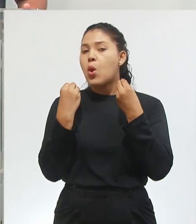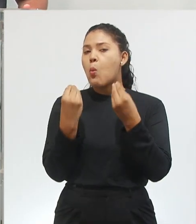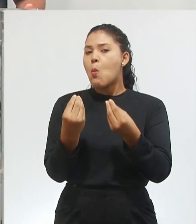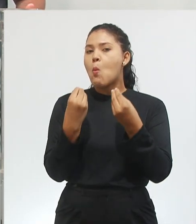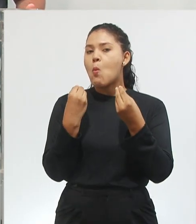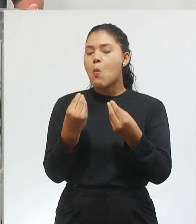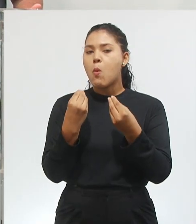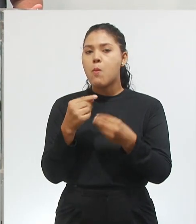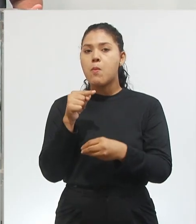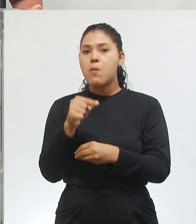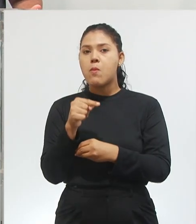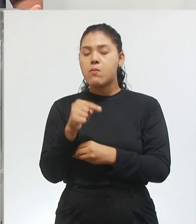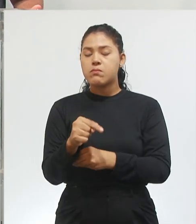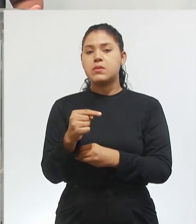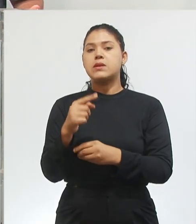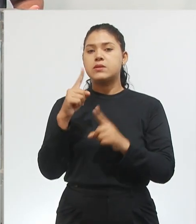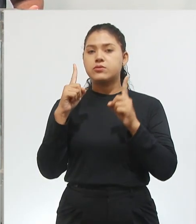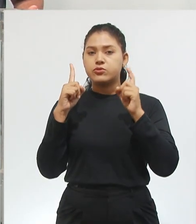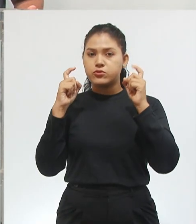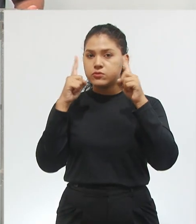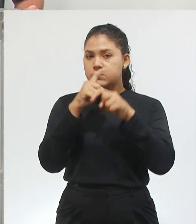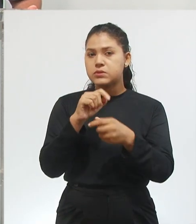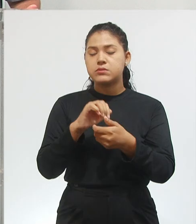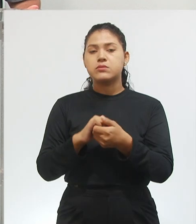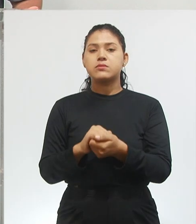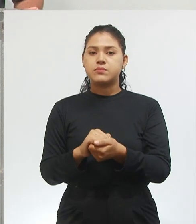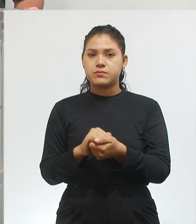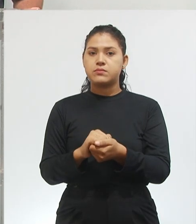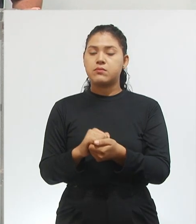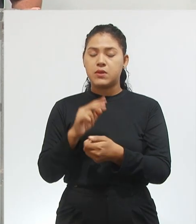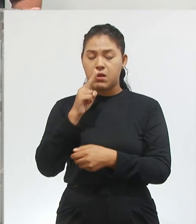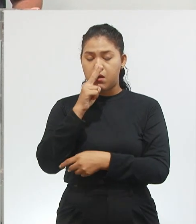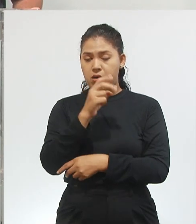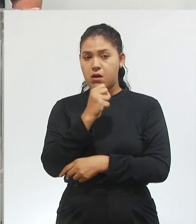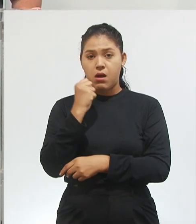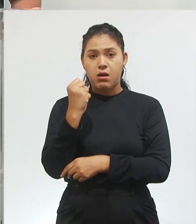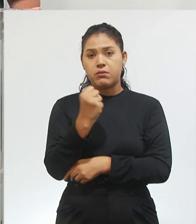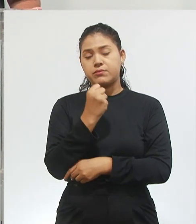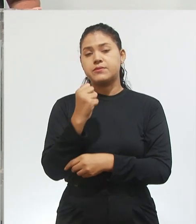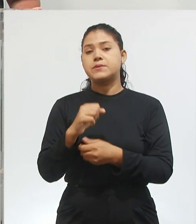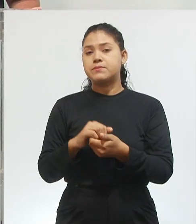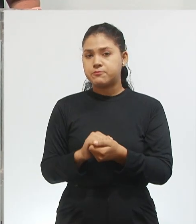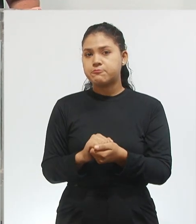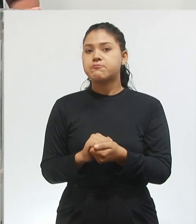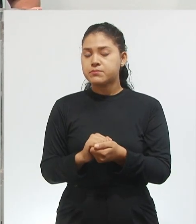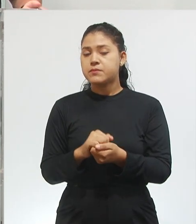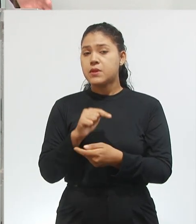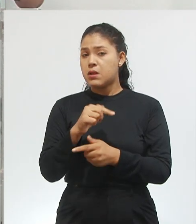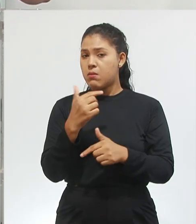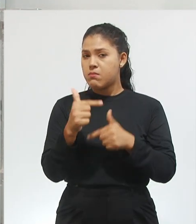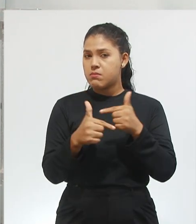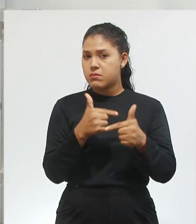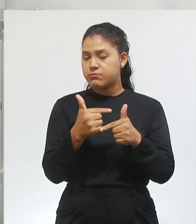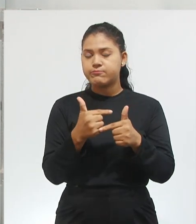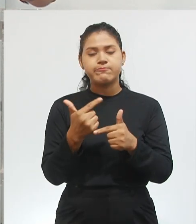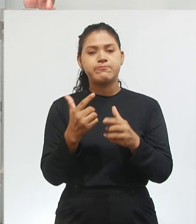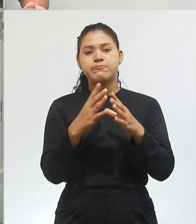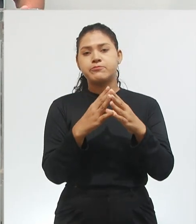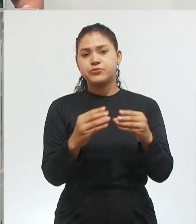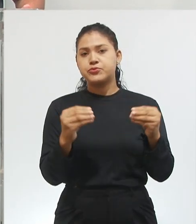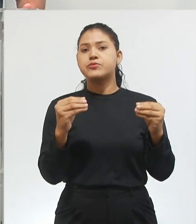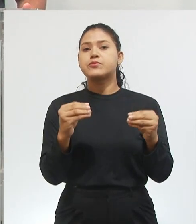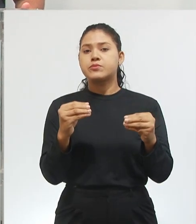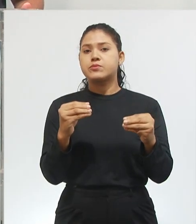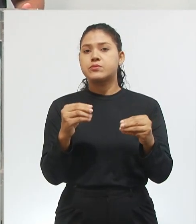a nível Mundial para aquela empresa Possivelmente essa empresa não consiga mais existir no mundo dos negócios ao ponto de